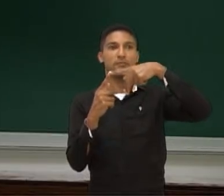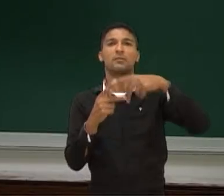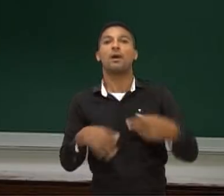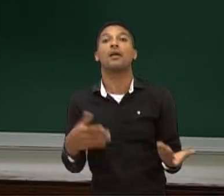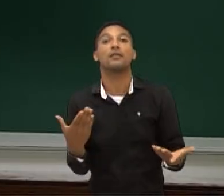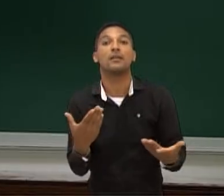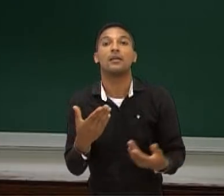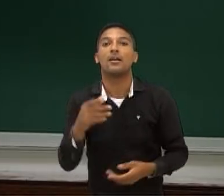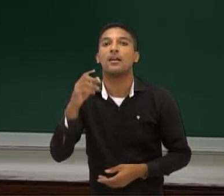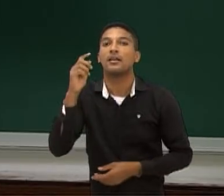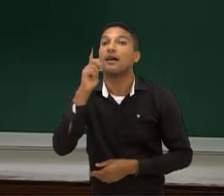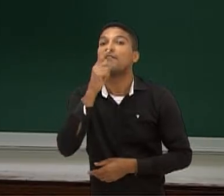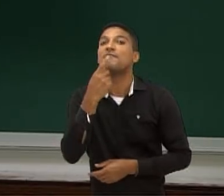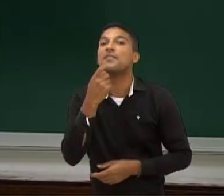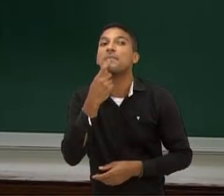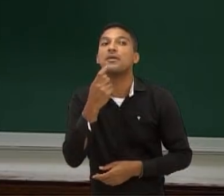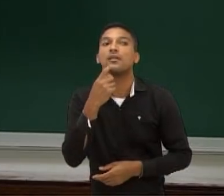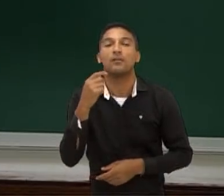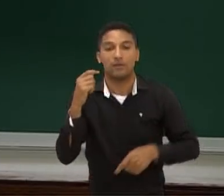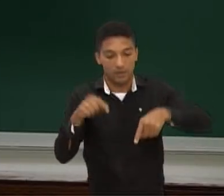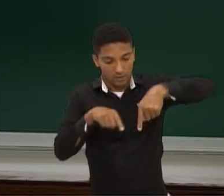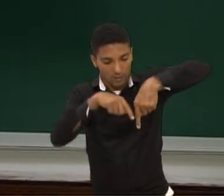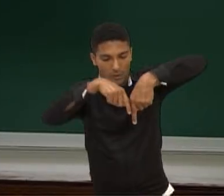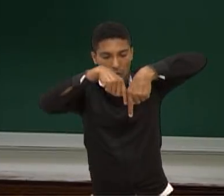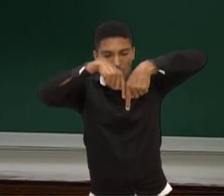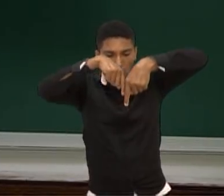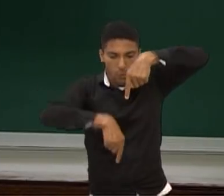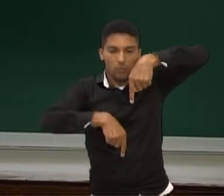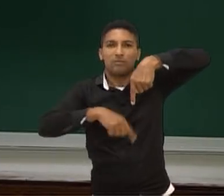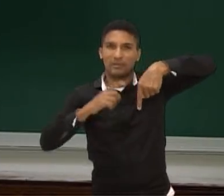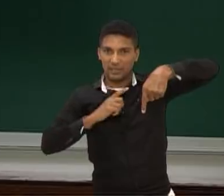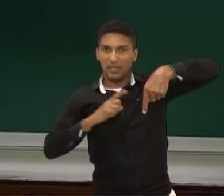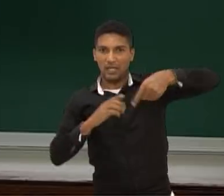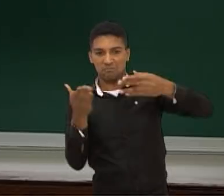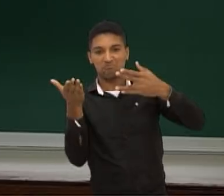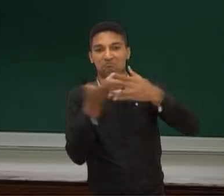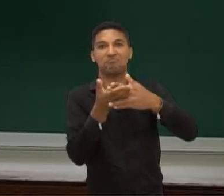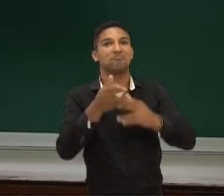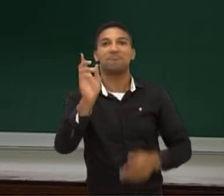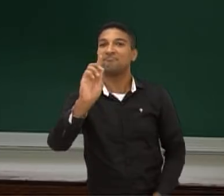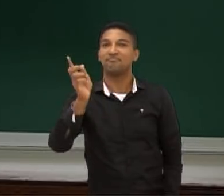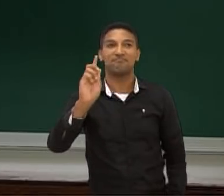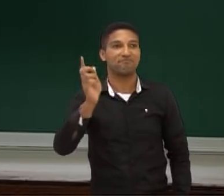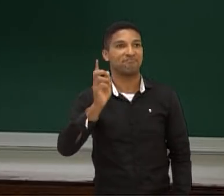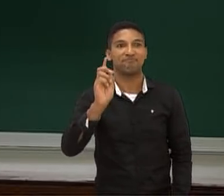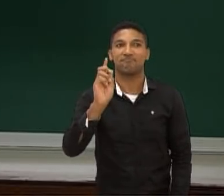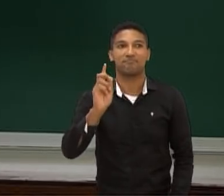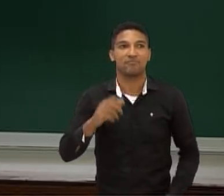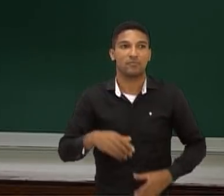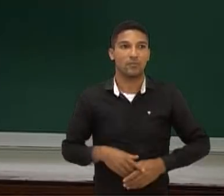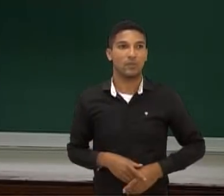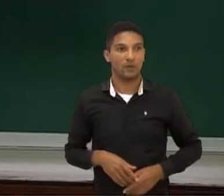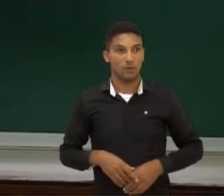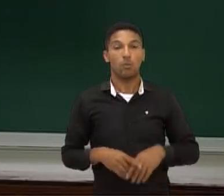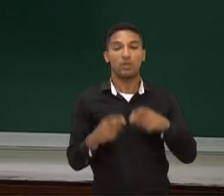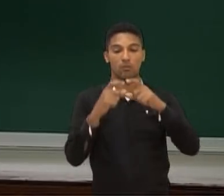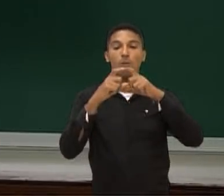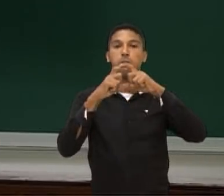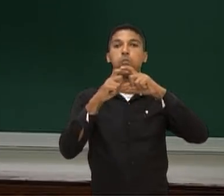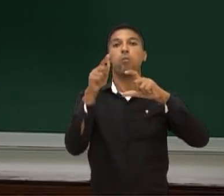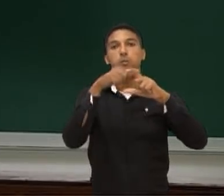outra reta de suporte aqui, ou outra aqui em cima, não vai dividir ela, não é verdade? Então, olhem